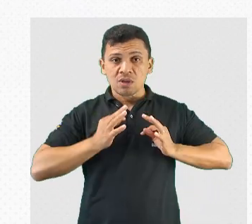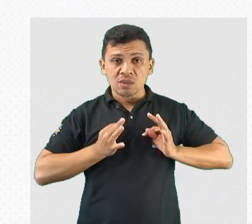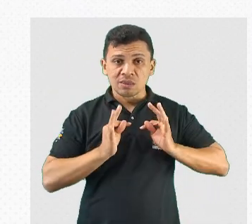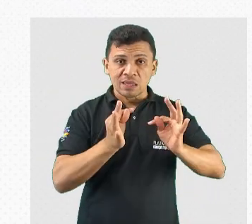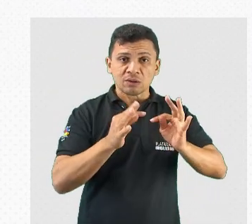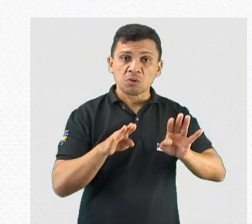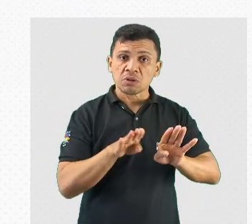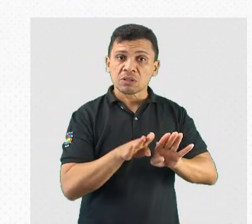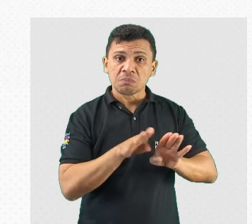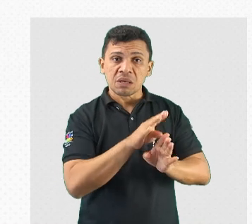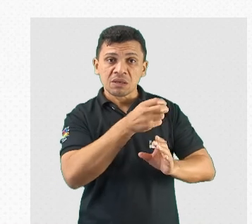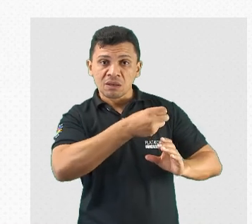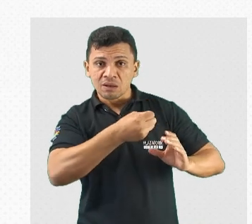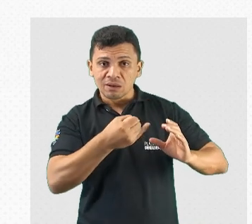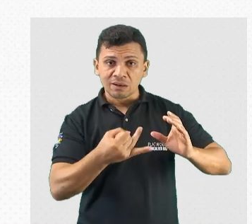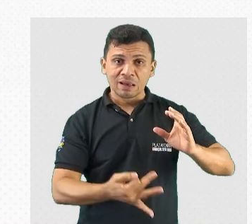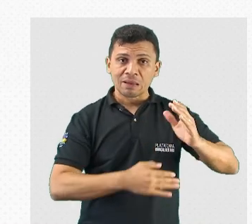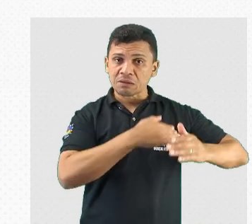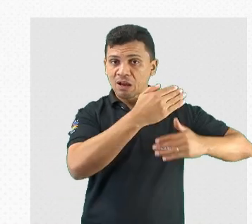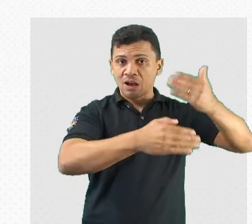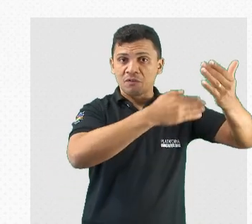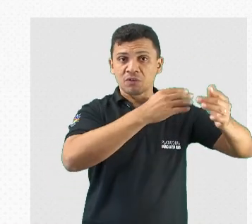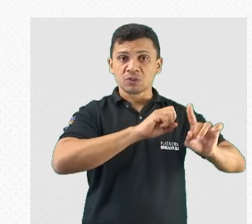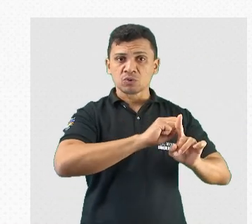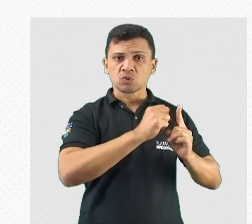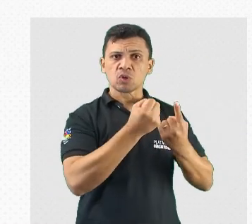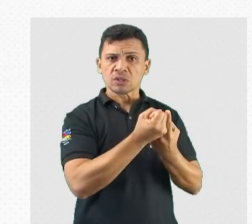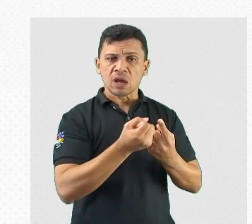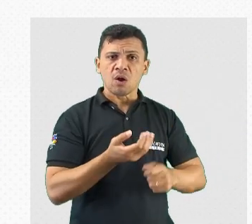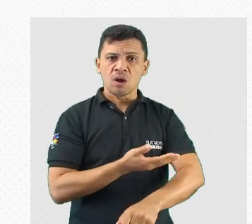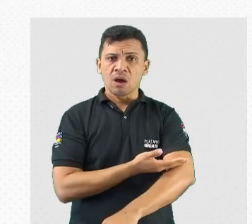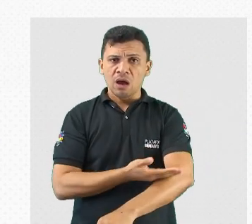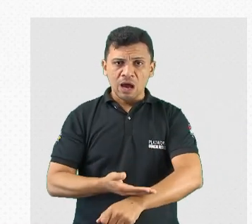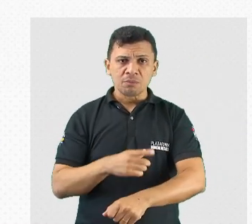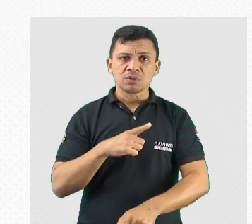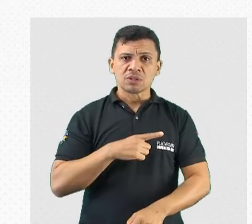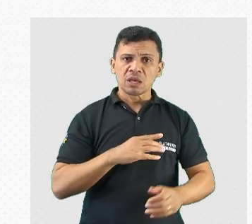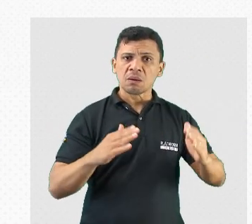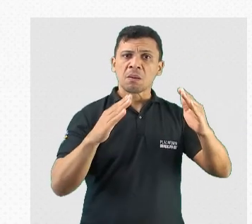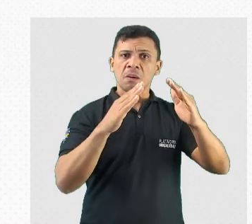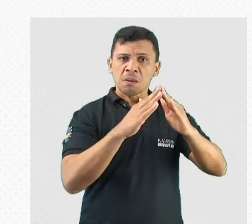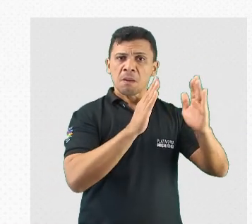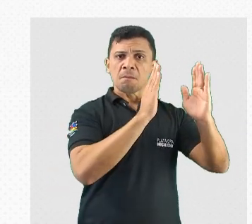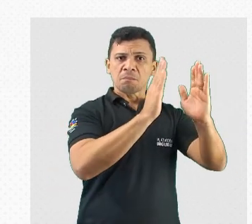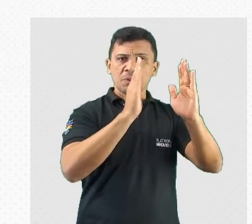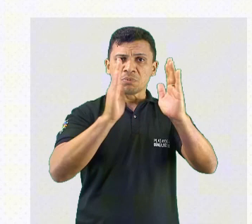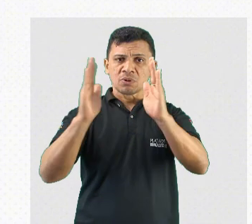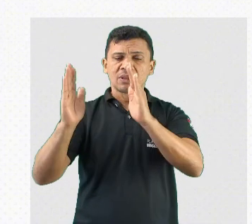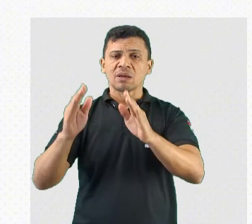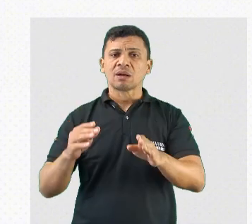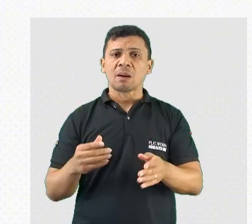de avanço, inclusive social, de hábitos, né, bibliotecas,